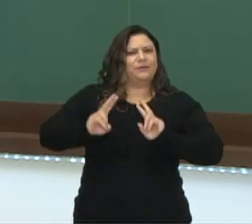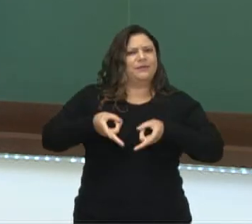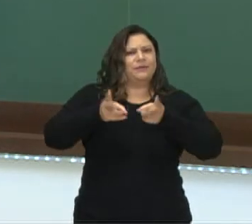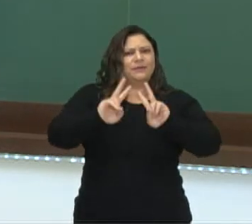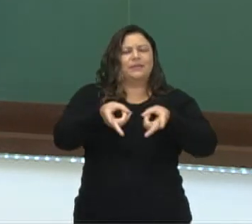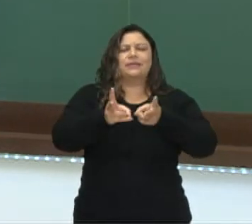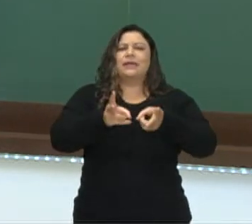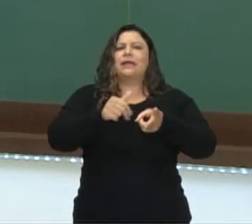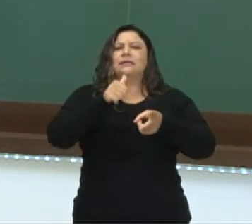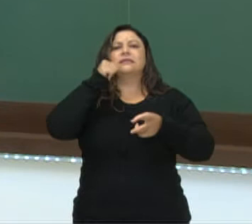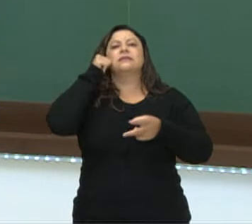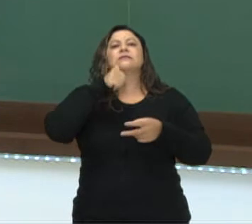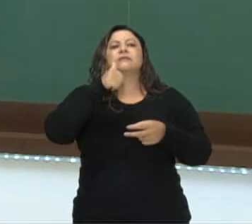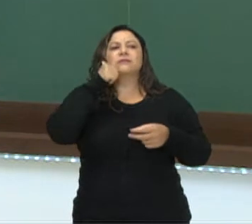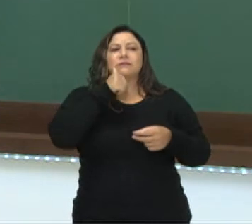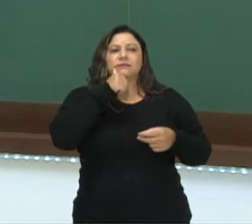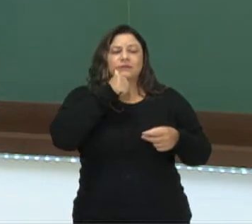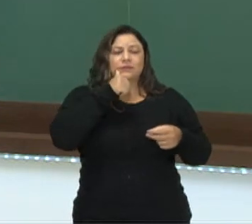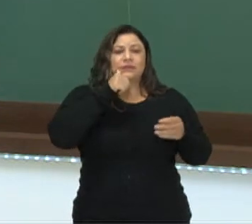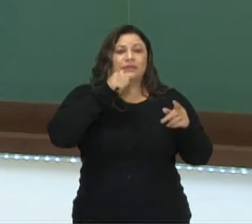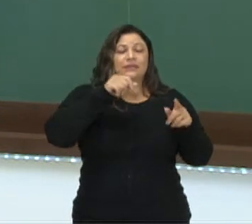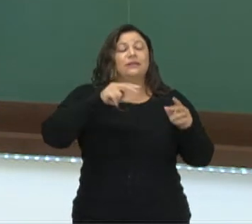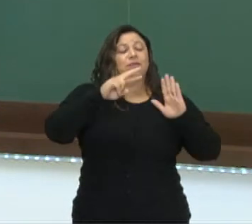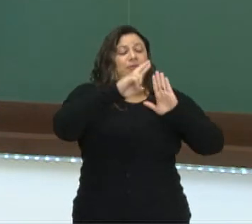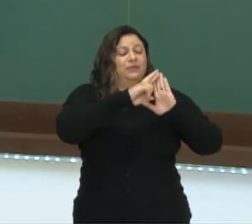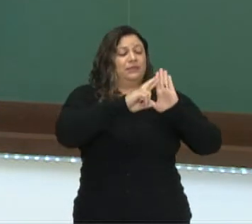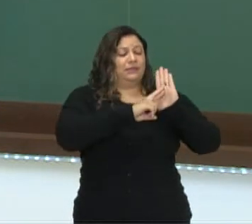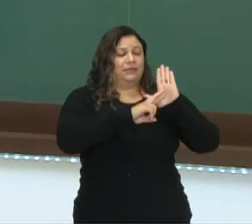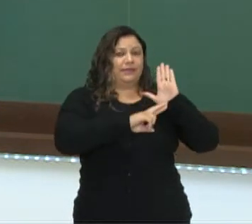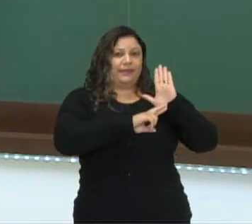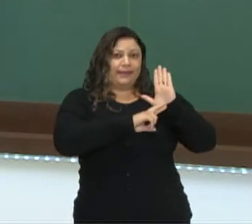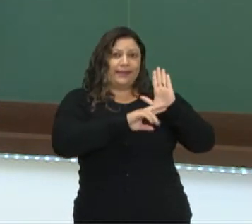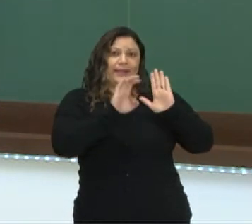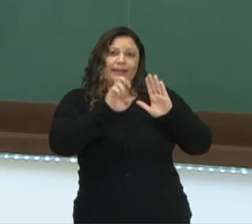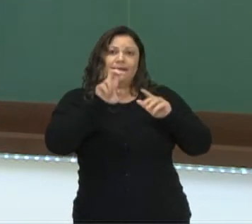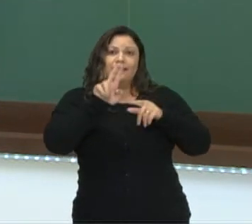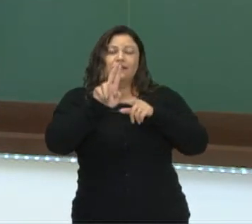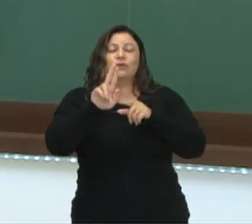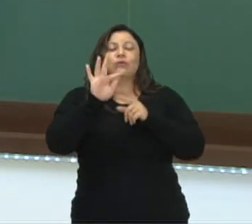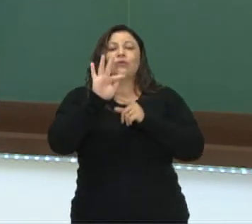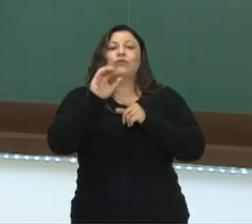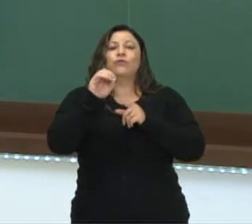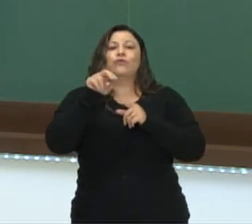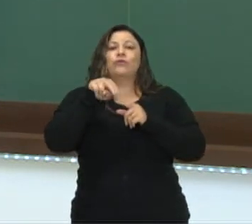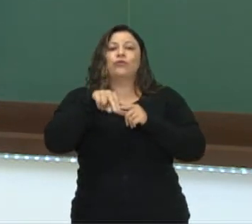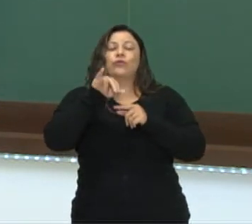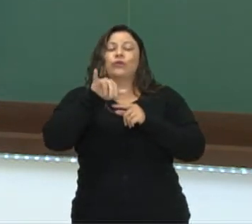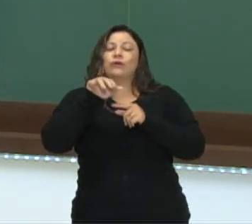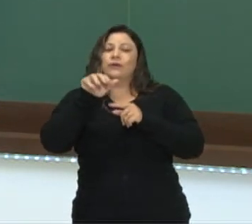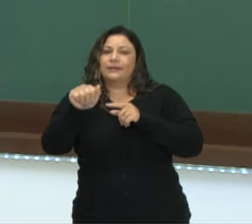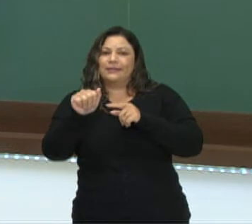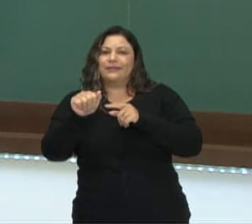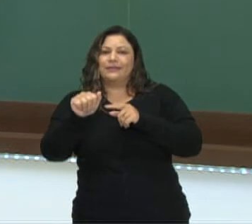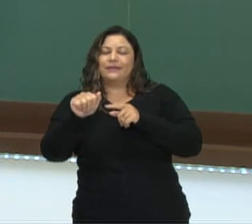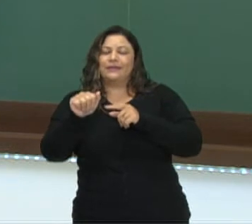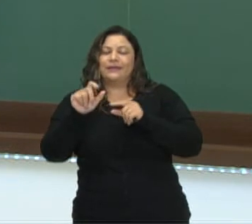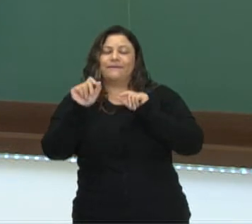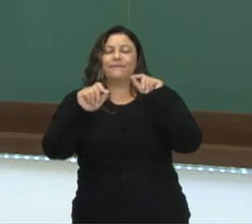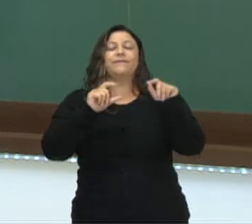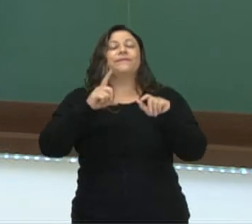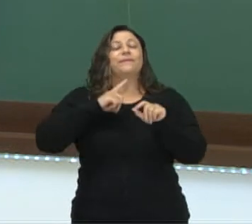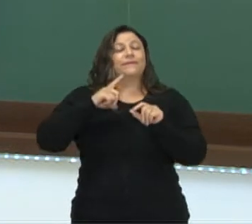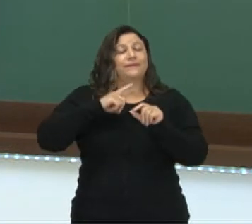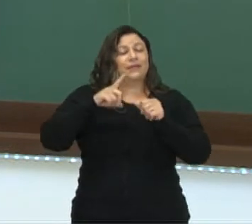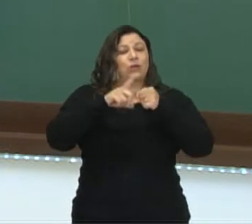seria arma. Só que por conta da regra de eufonia, nós temos um empréstimo do